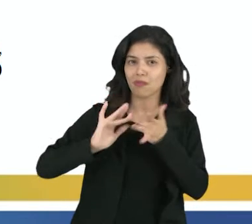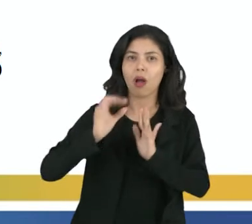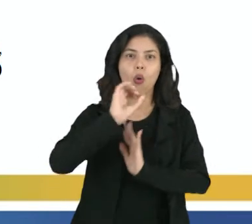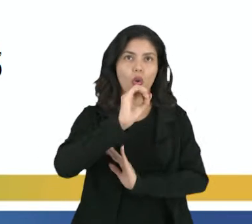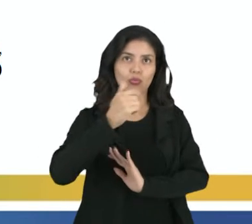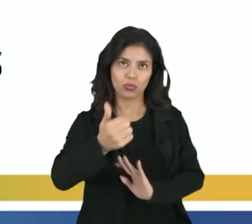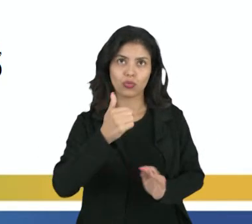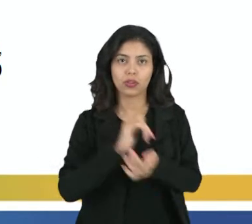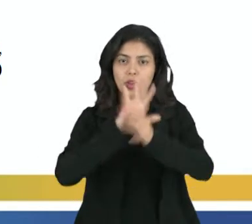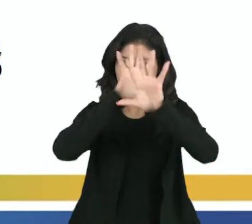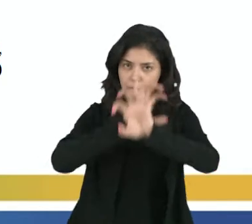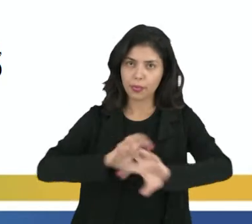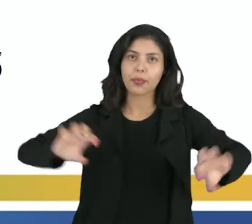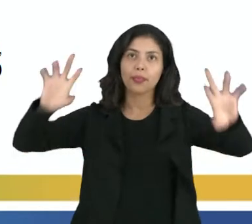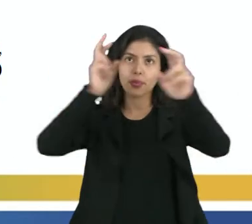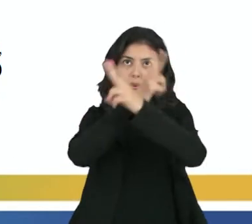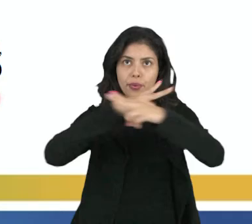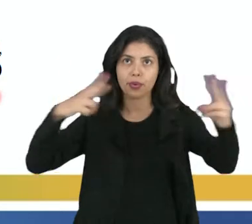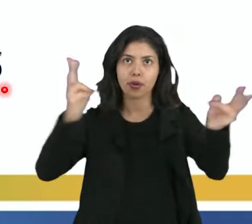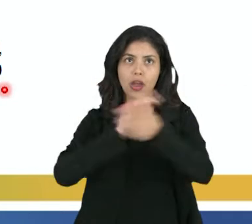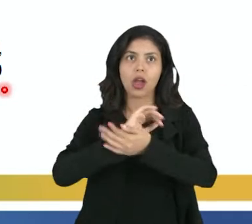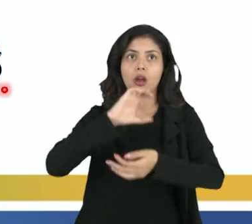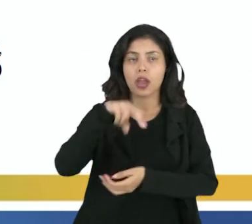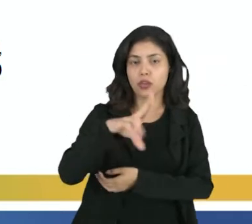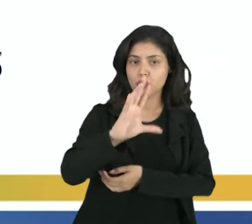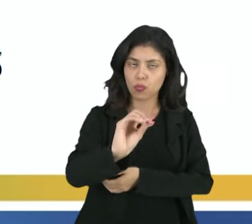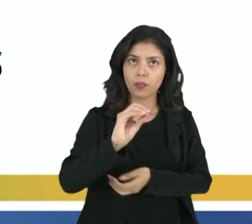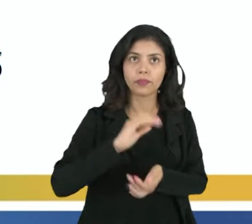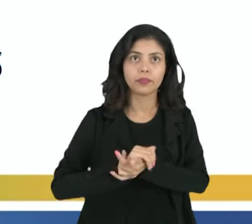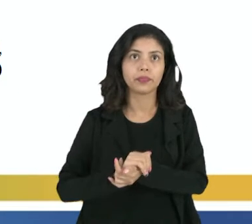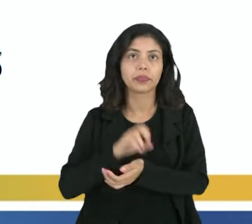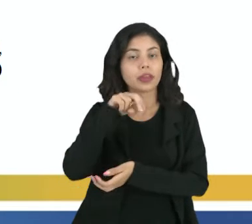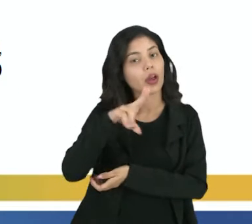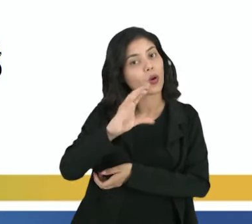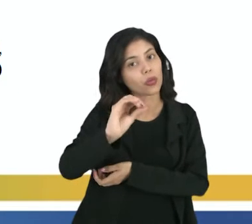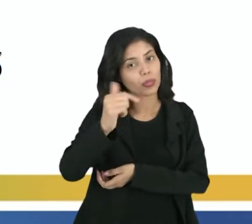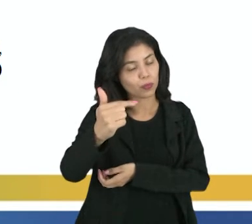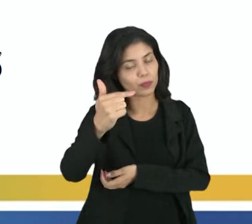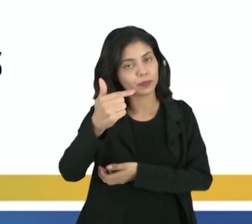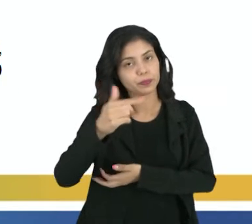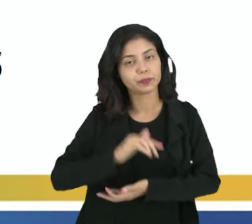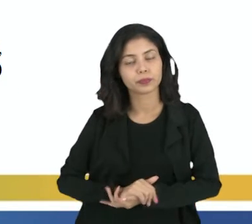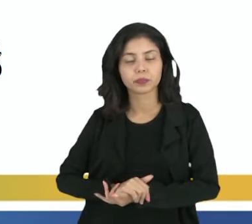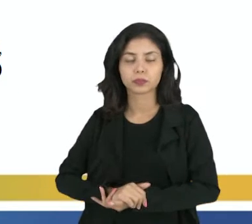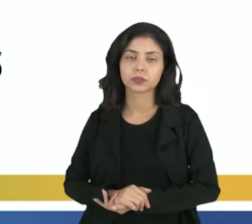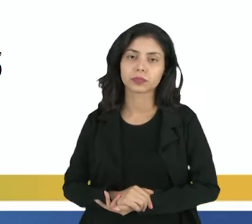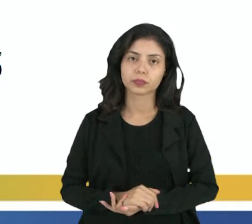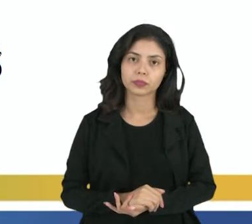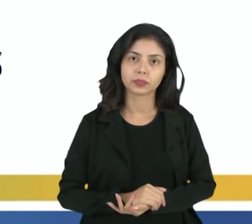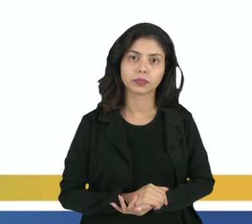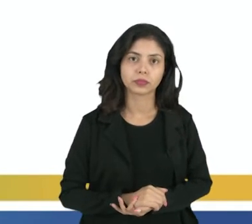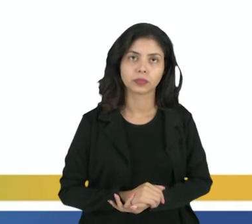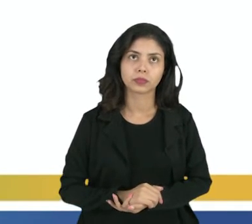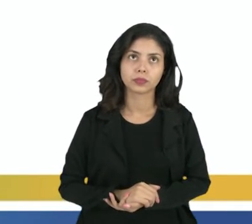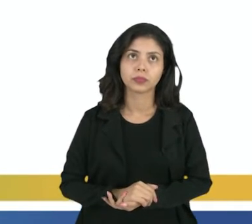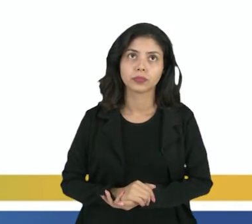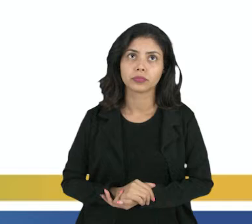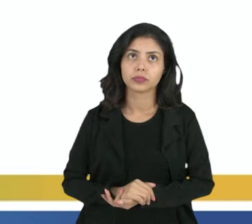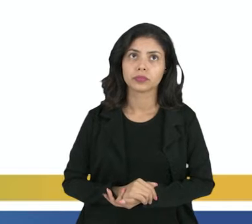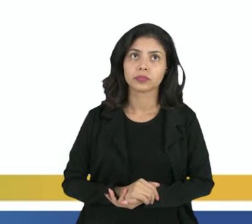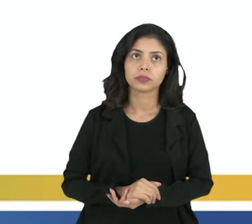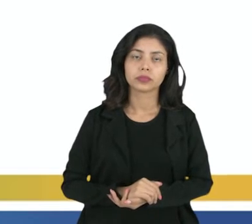contato com o oxigênio do ar as moléculas do iene o logo se converte em NO2